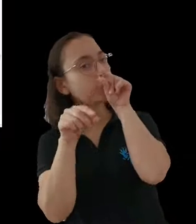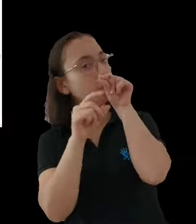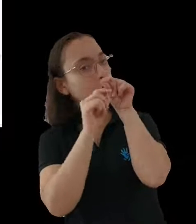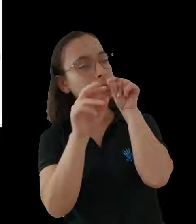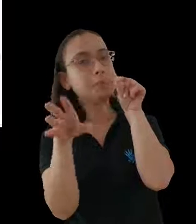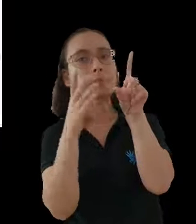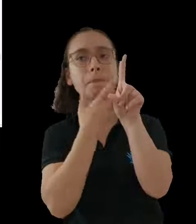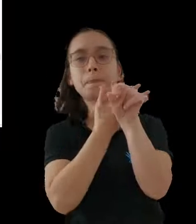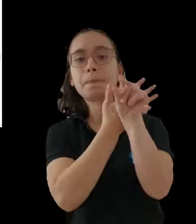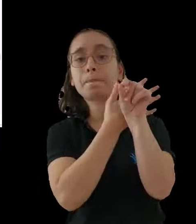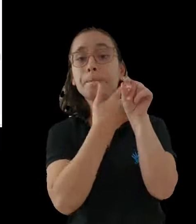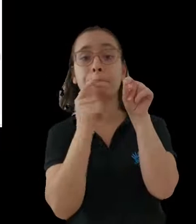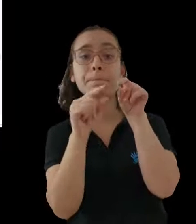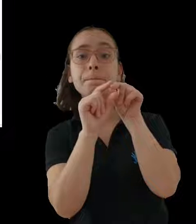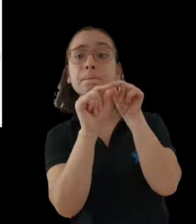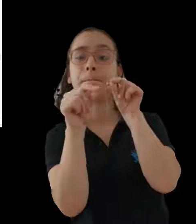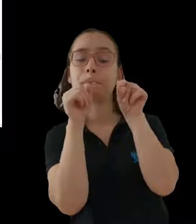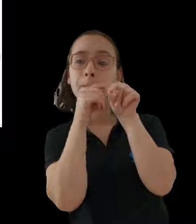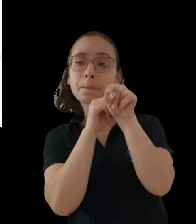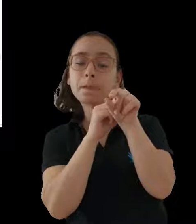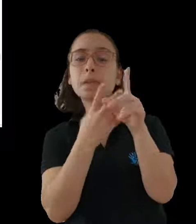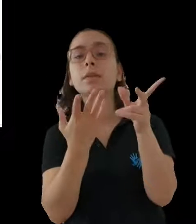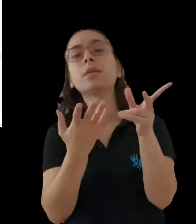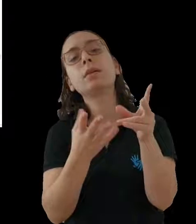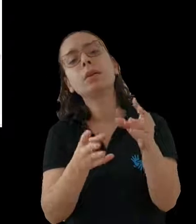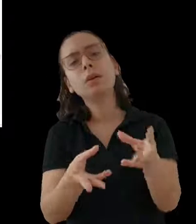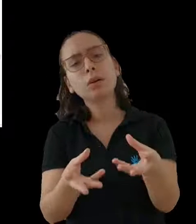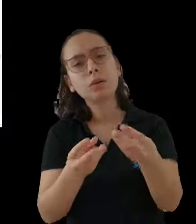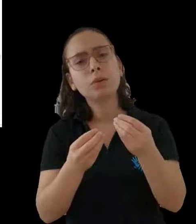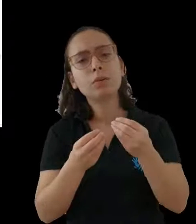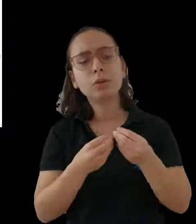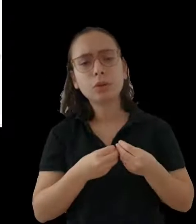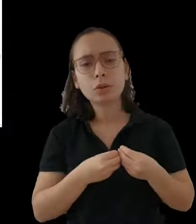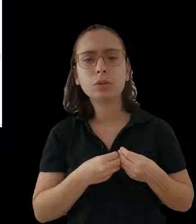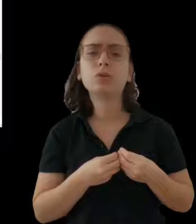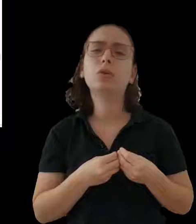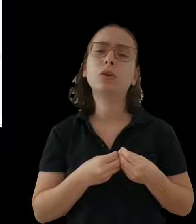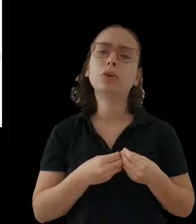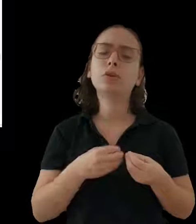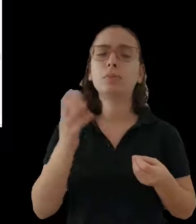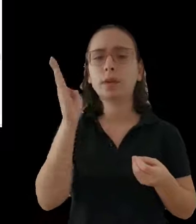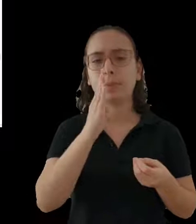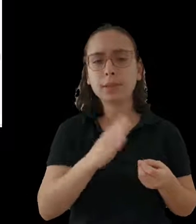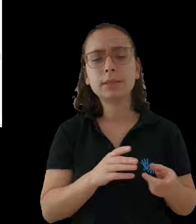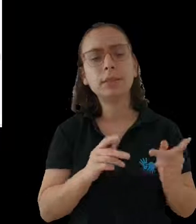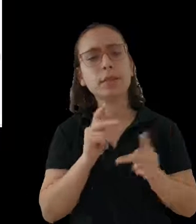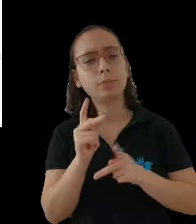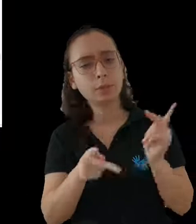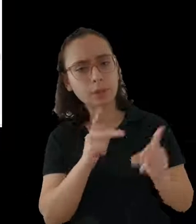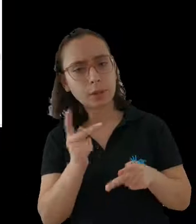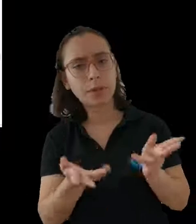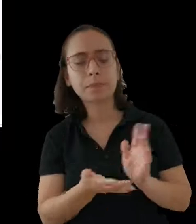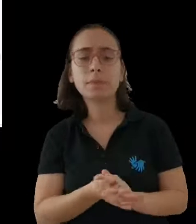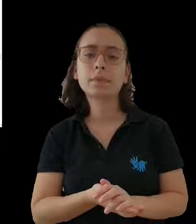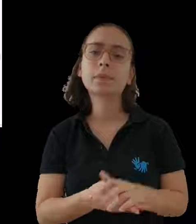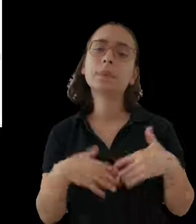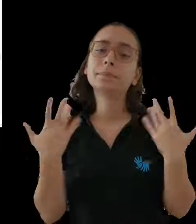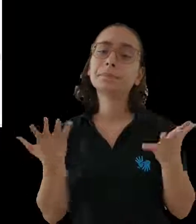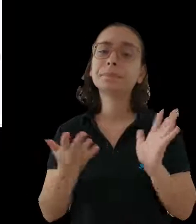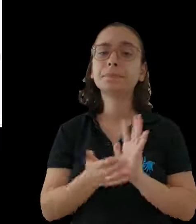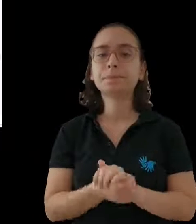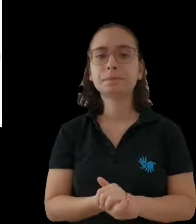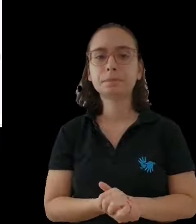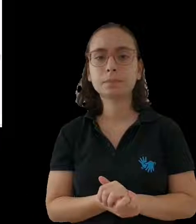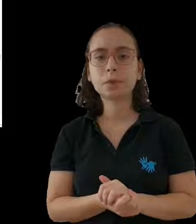Beija-Florzinho, que é também uma história do Basílio de Magalhães, recolhida pelo outro folclorista Basílio de Magalhães. Então,